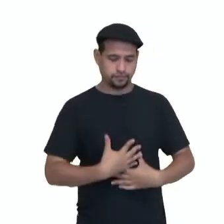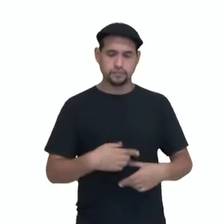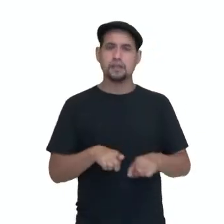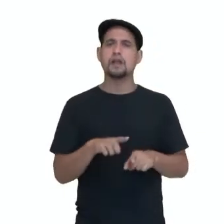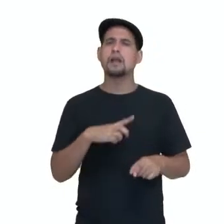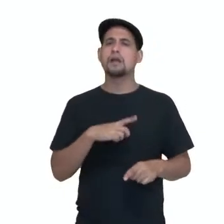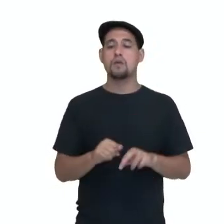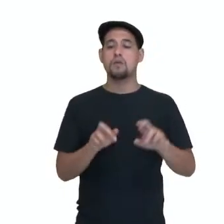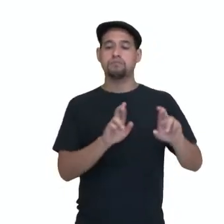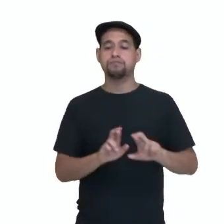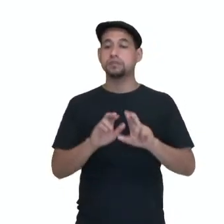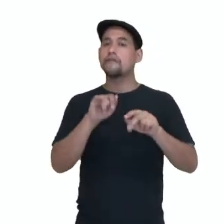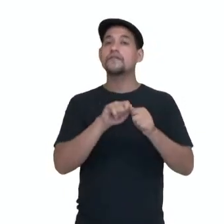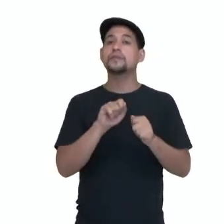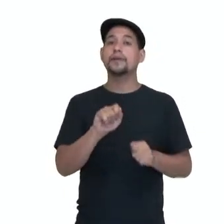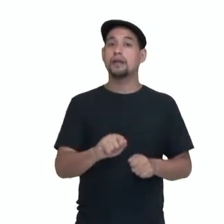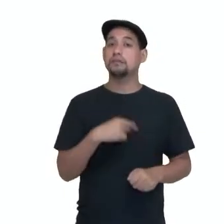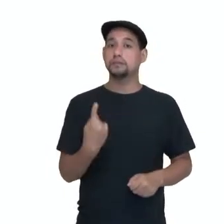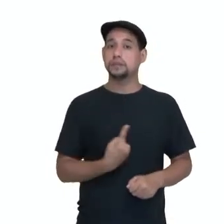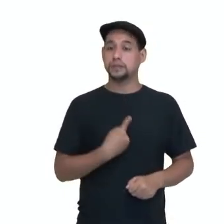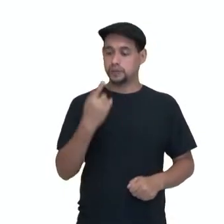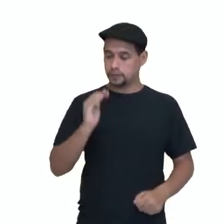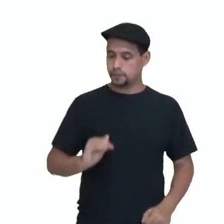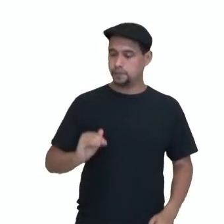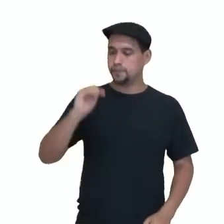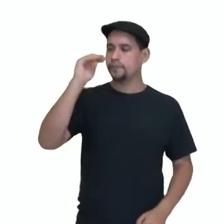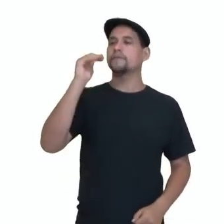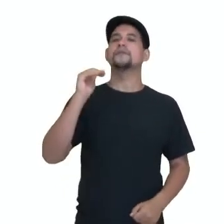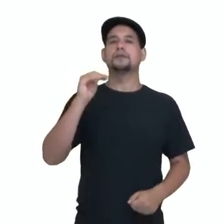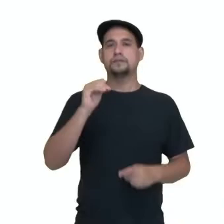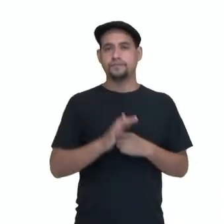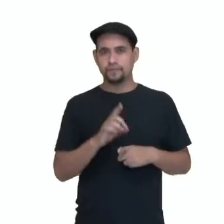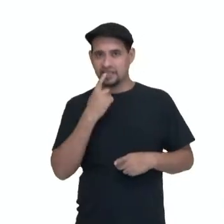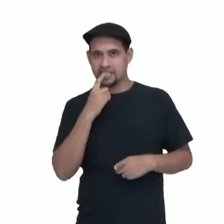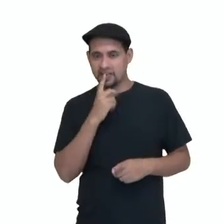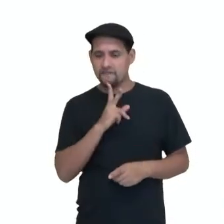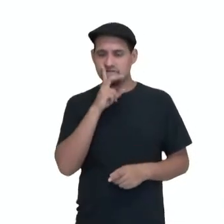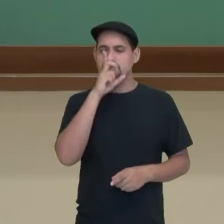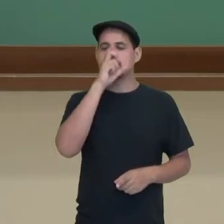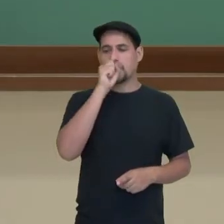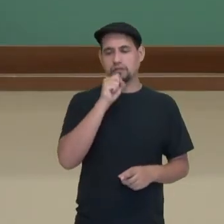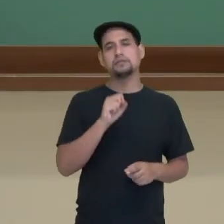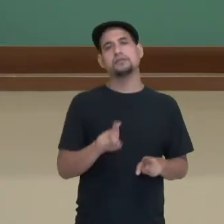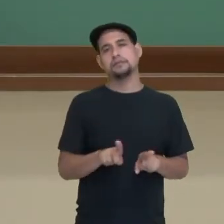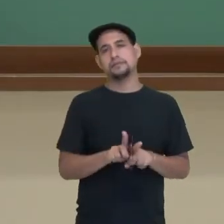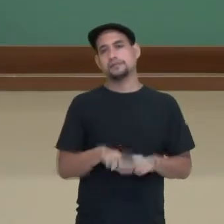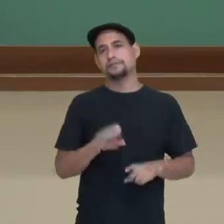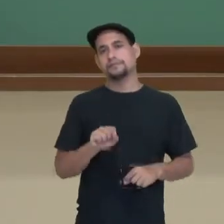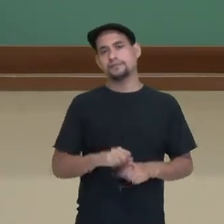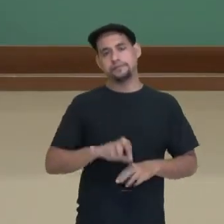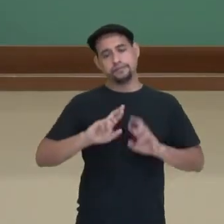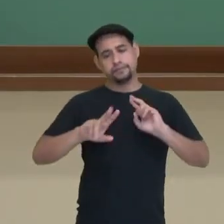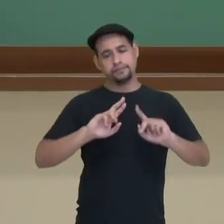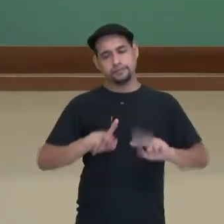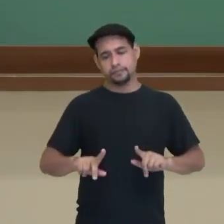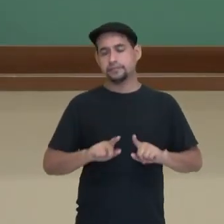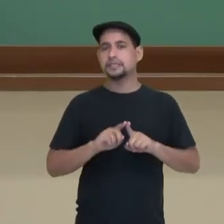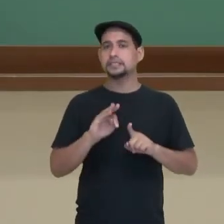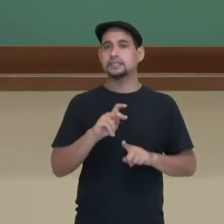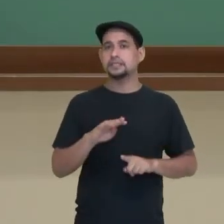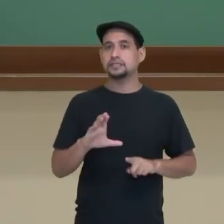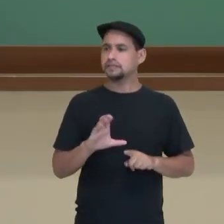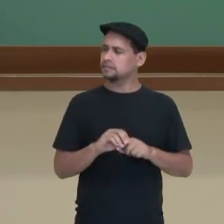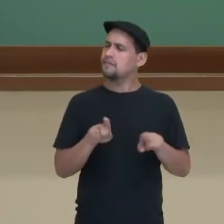é a região do crescimento, então é o nosso osso que se alonga. A partir do osso se alongar, os outros tecidos vão se